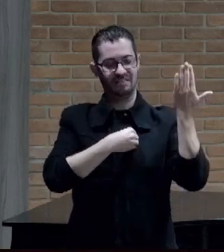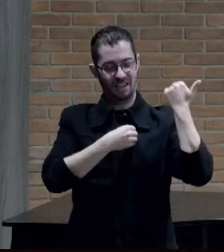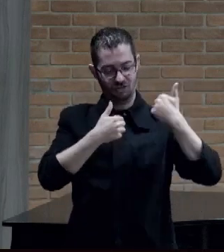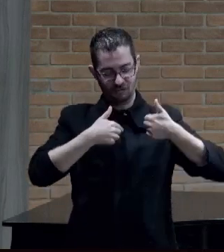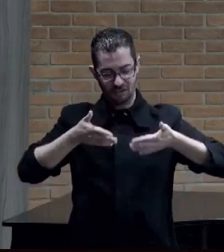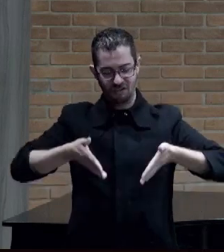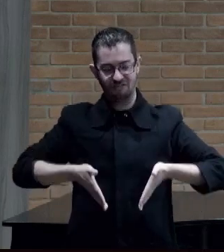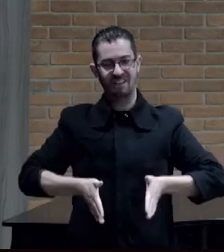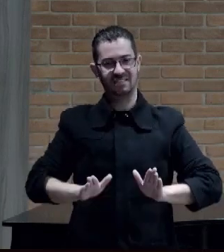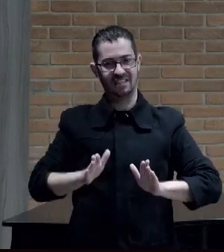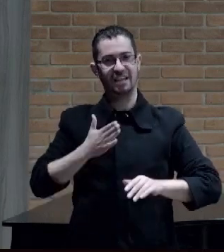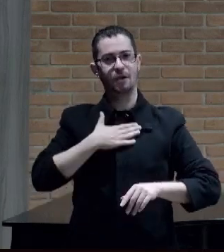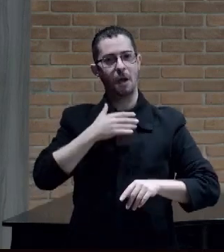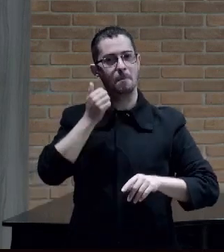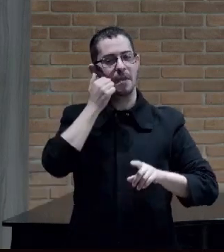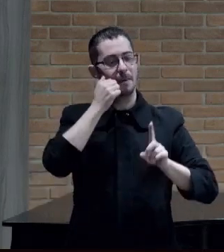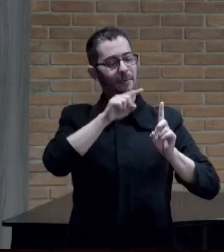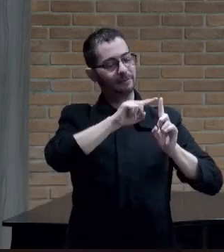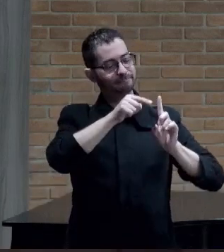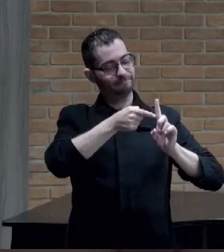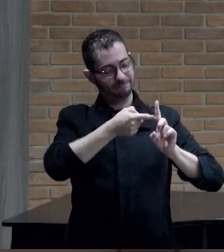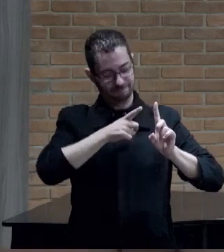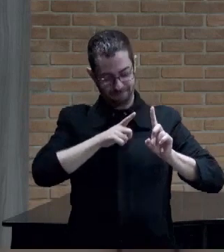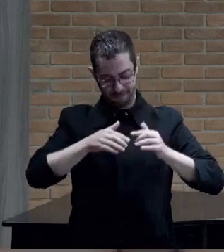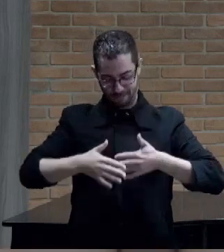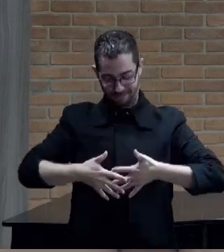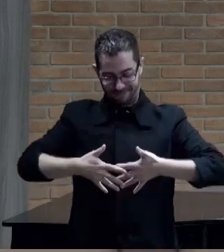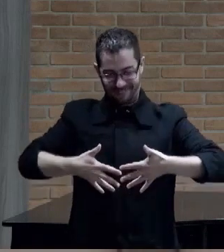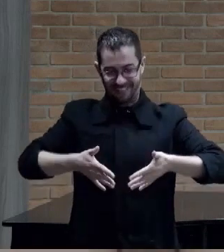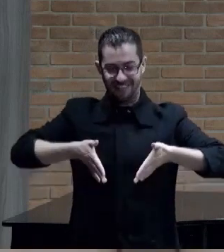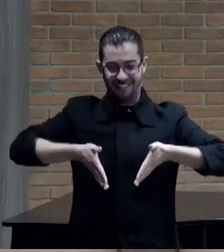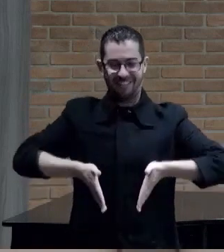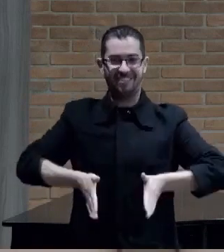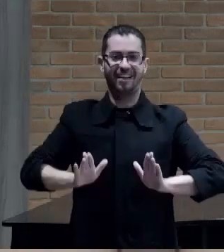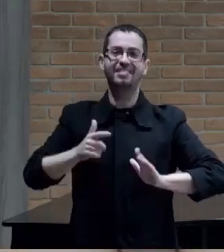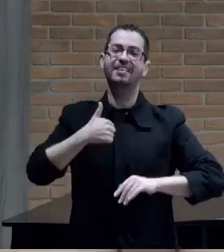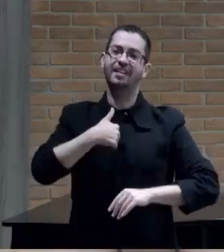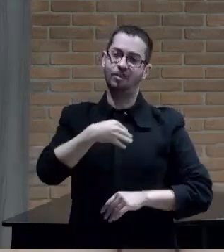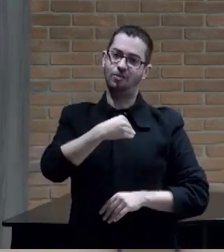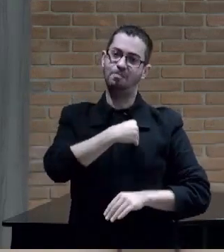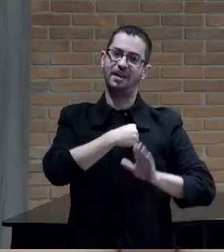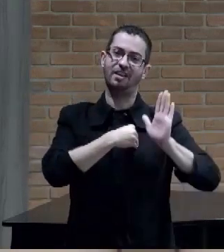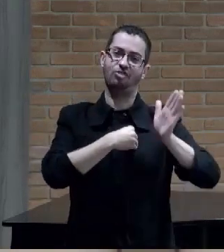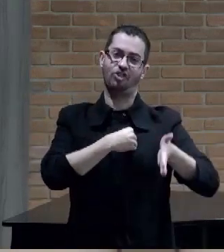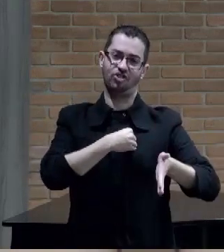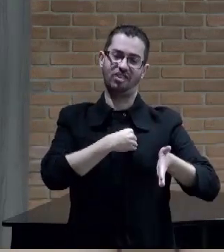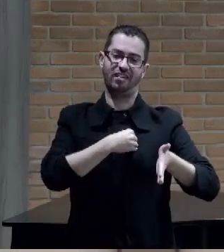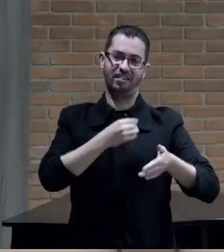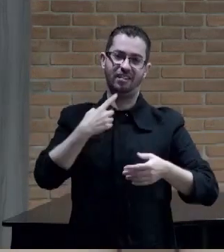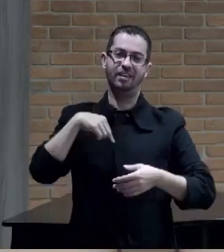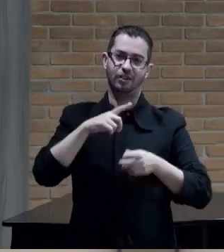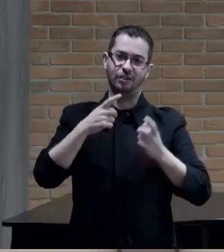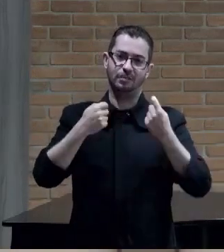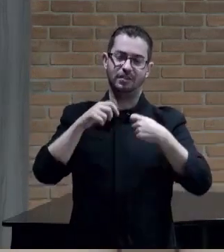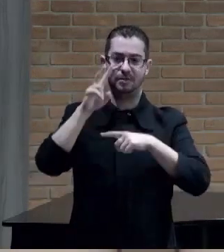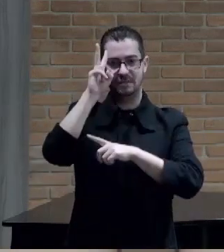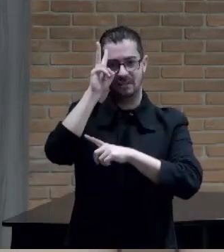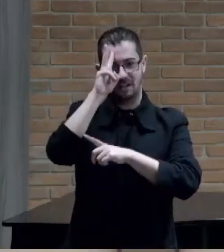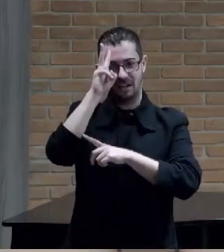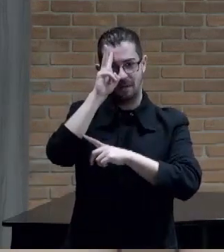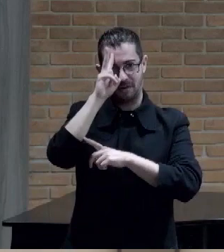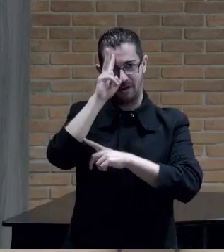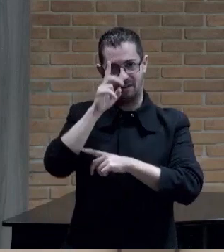desde que minha mãe me concebeu. Então nós temos que lembrar isso. Nós somos